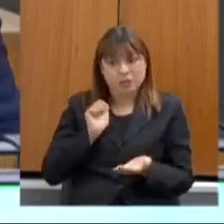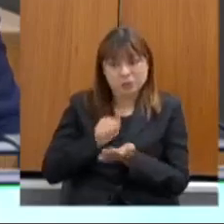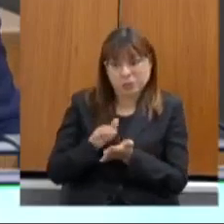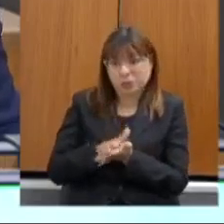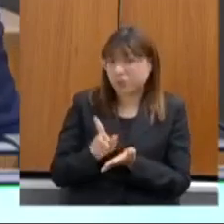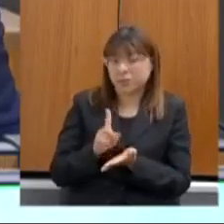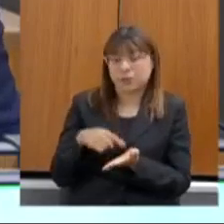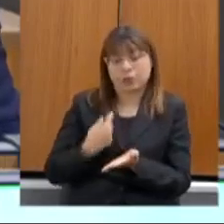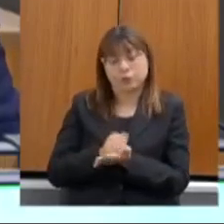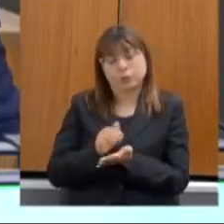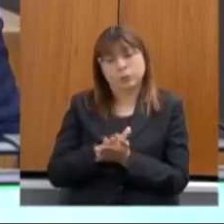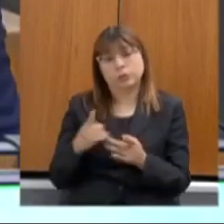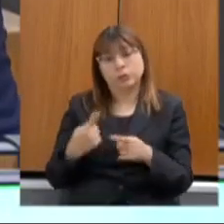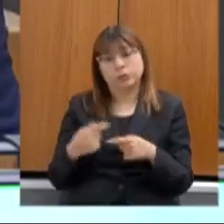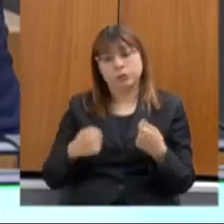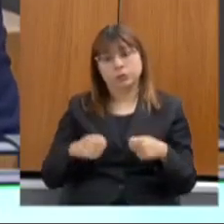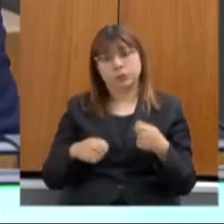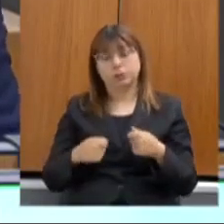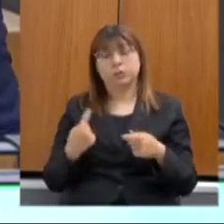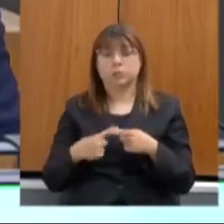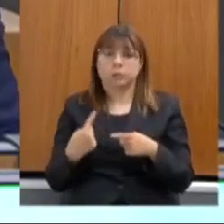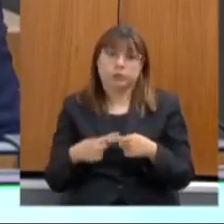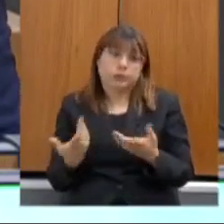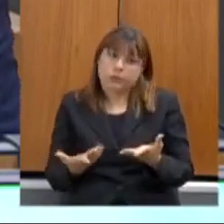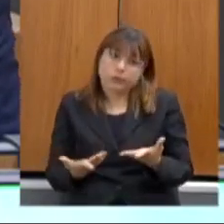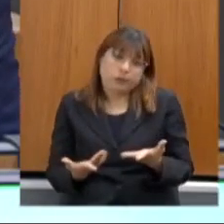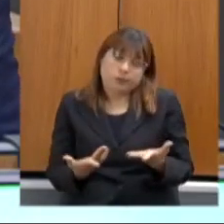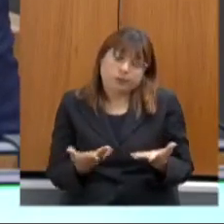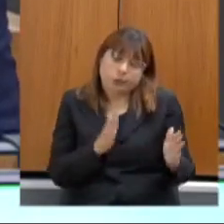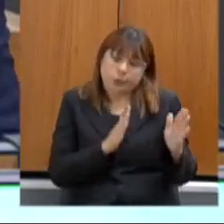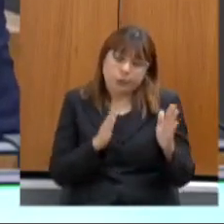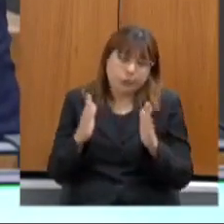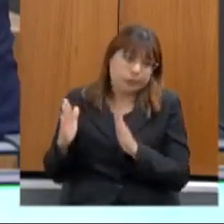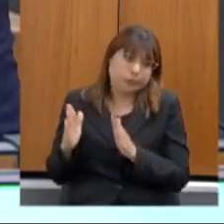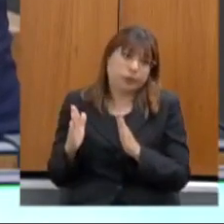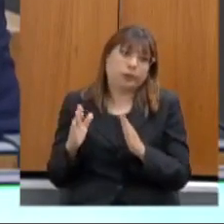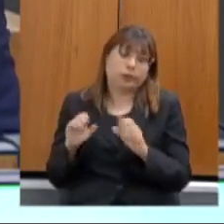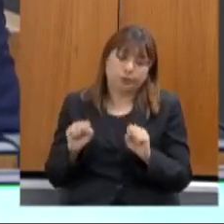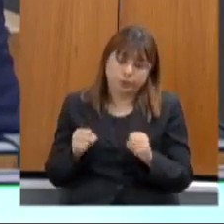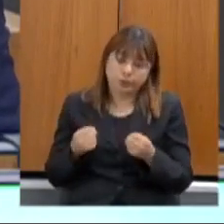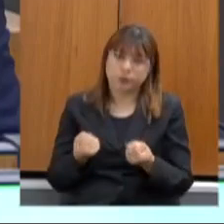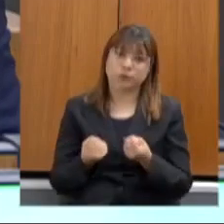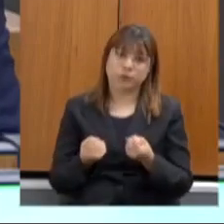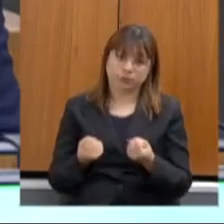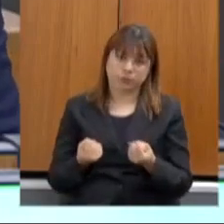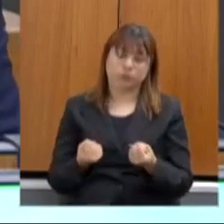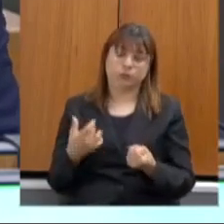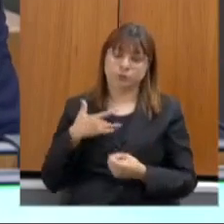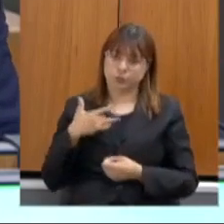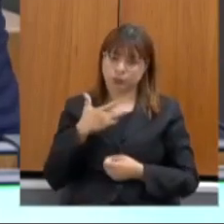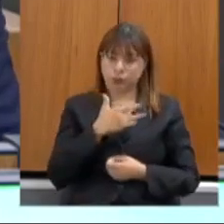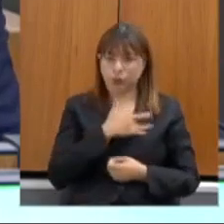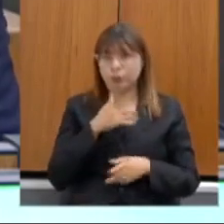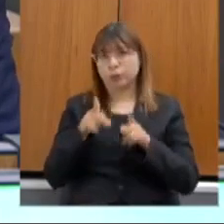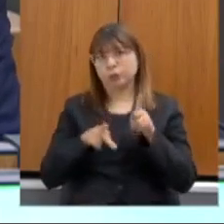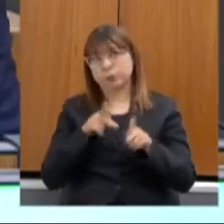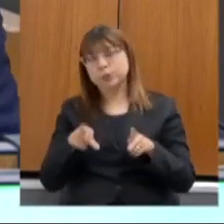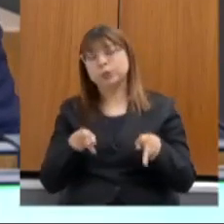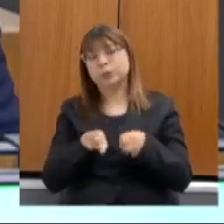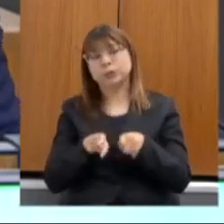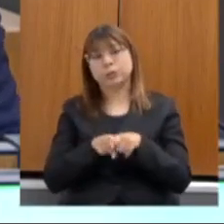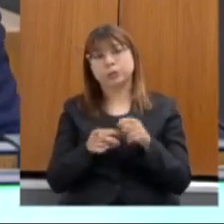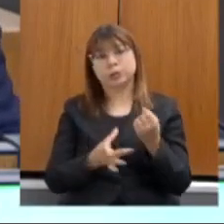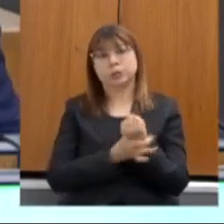gente é porque é preciso porque aquilo faz parte de um processo de garantimento né da saúde pública da